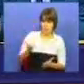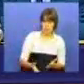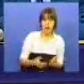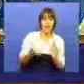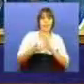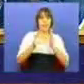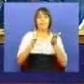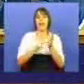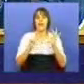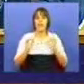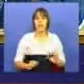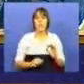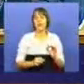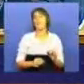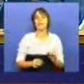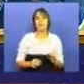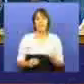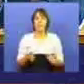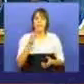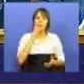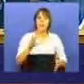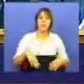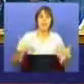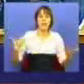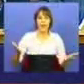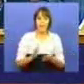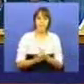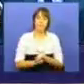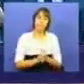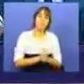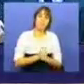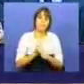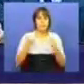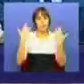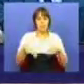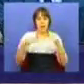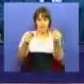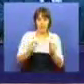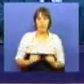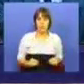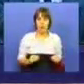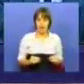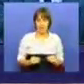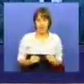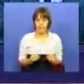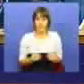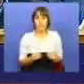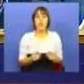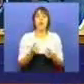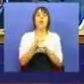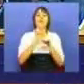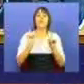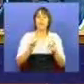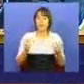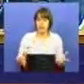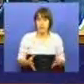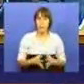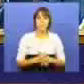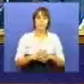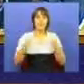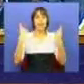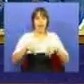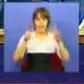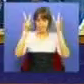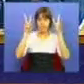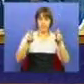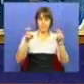é tecnicamente, eu diria, mal formulada, na medida em que há